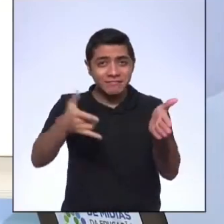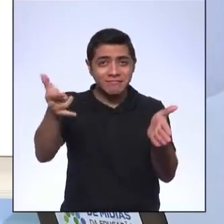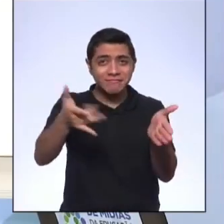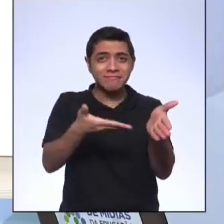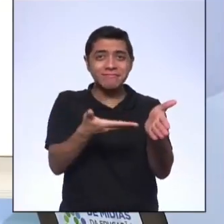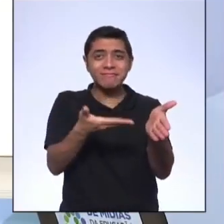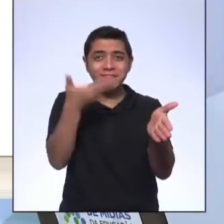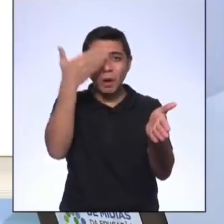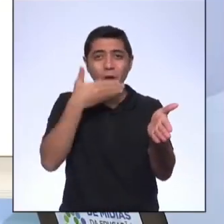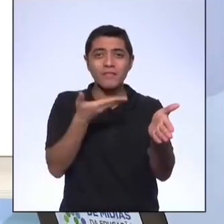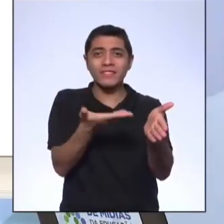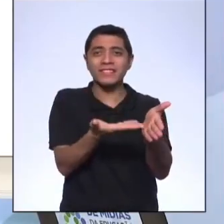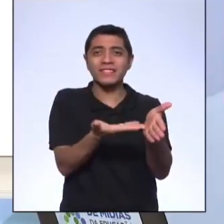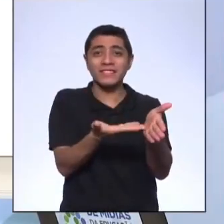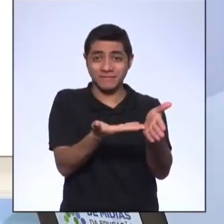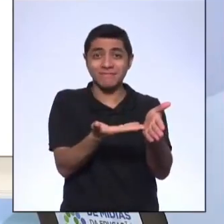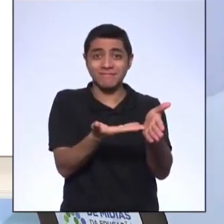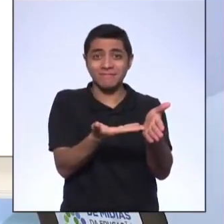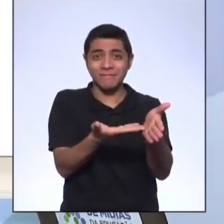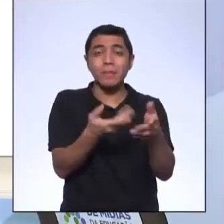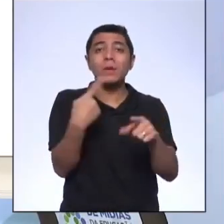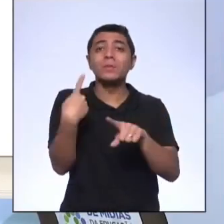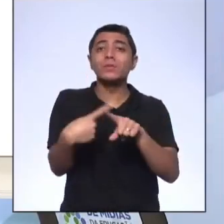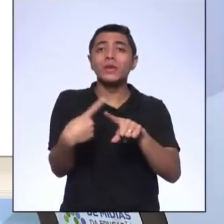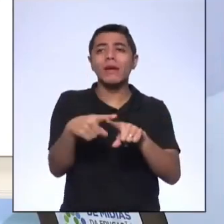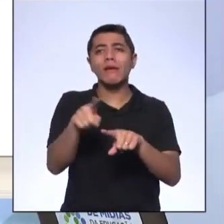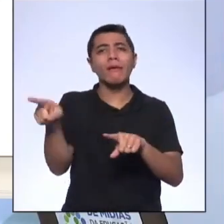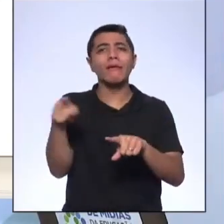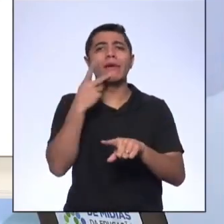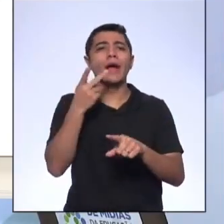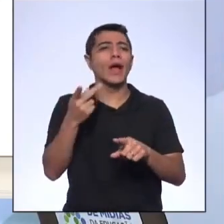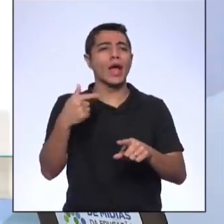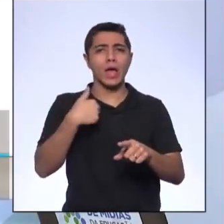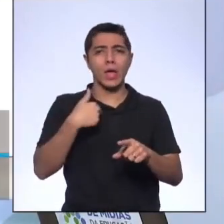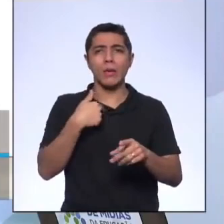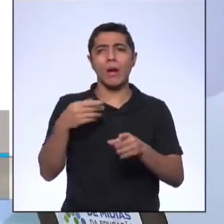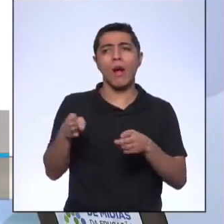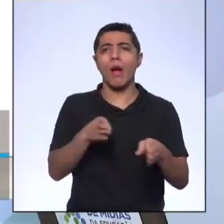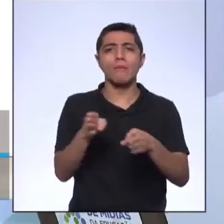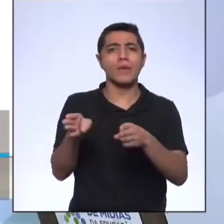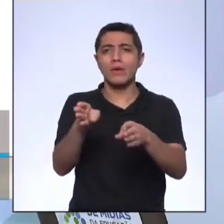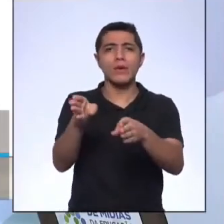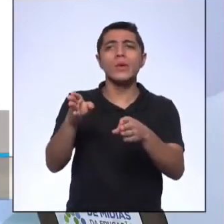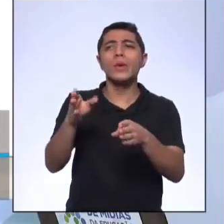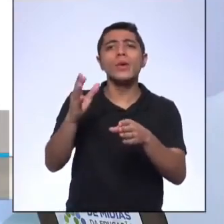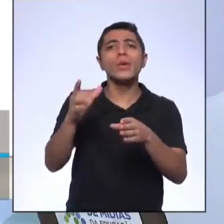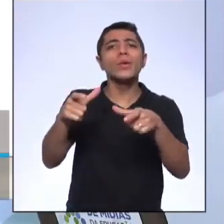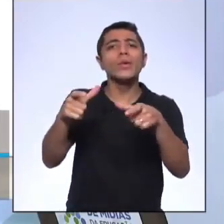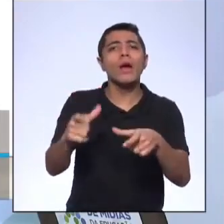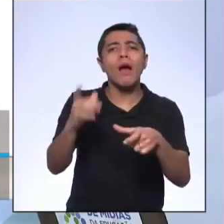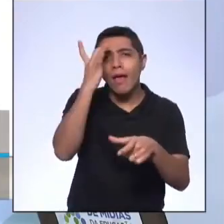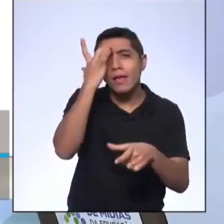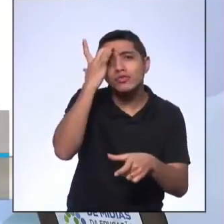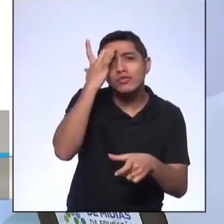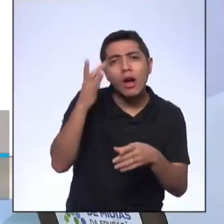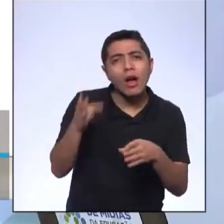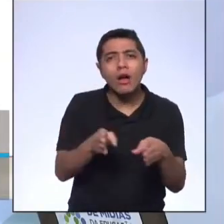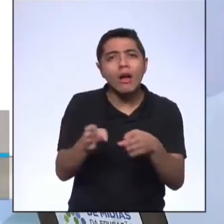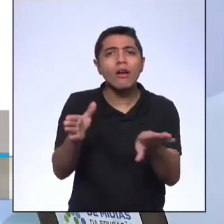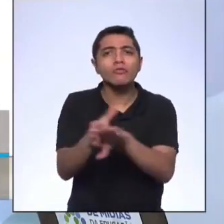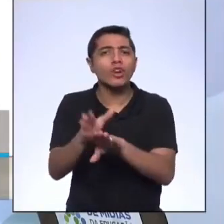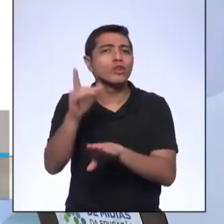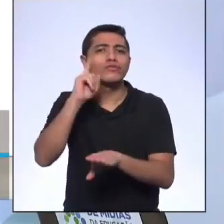tanto a questão de não saber uma rota até as Índias cai por terra, e também a rota de não saber onde